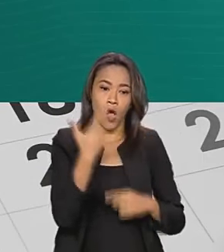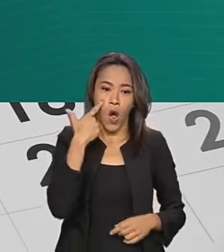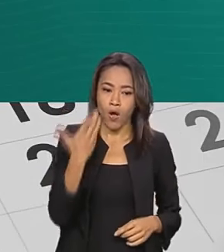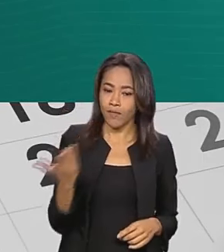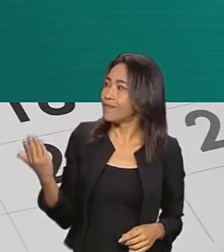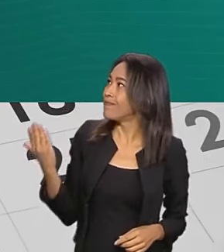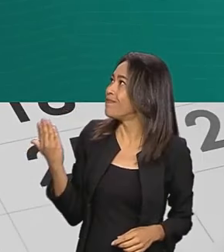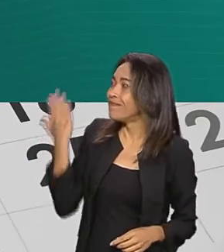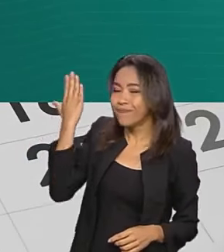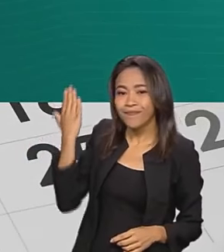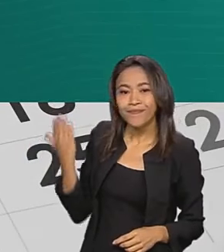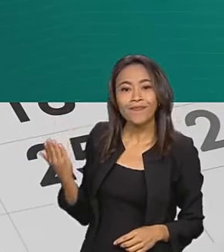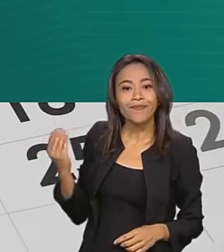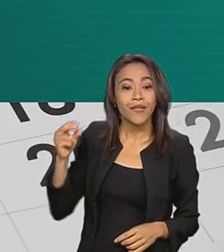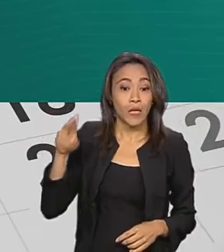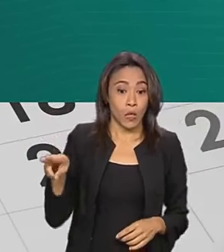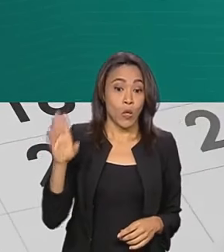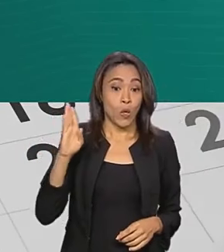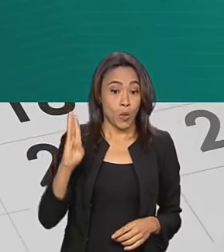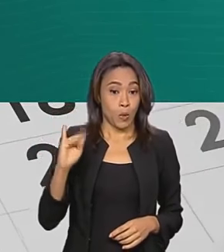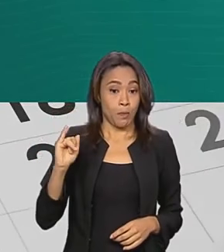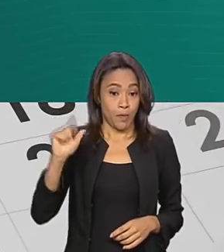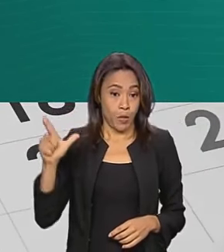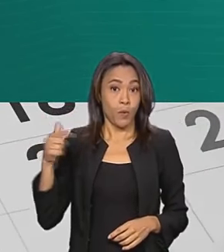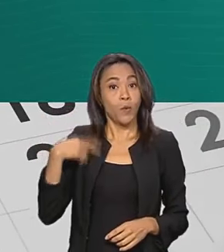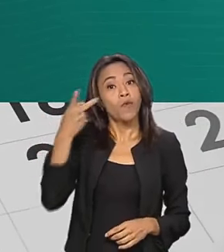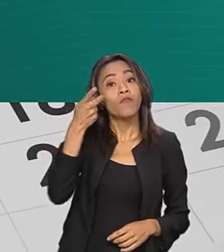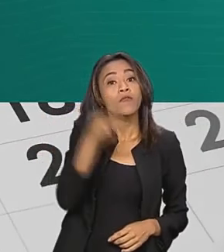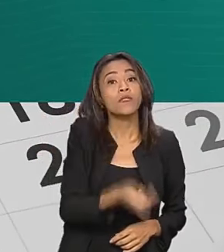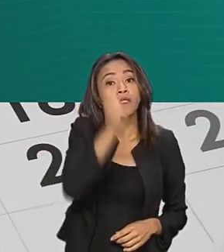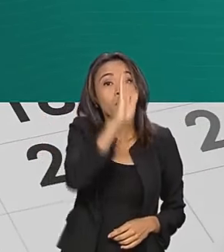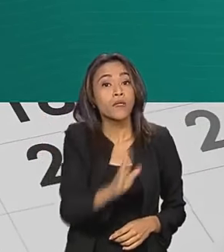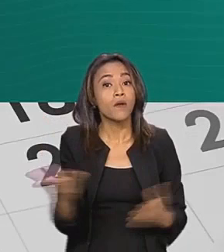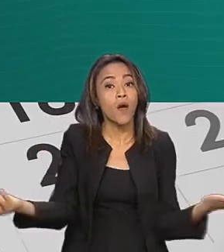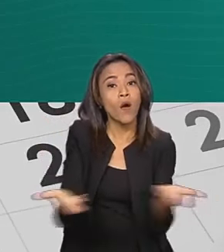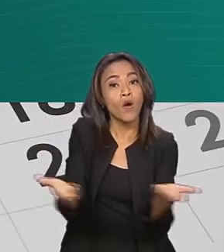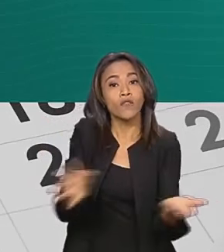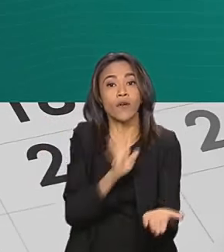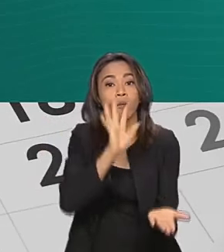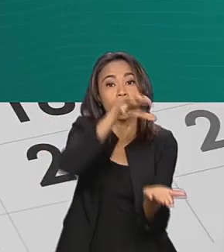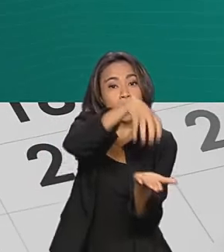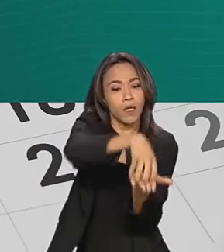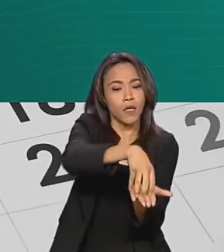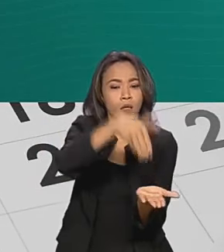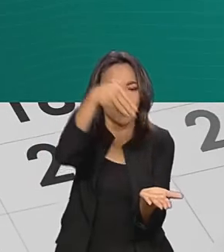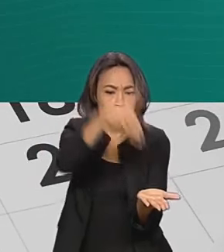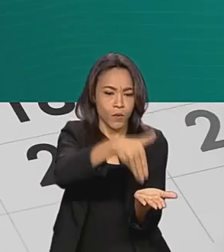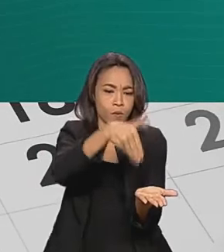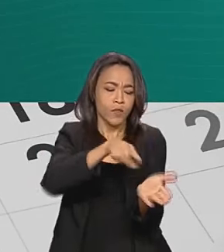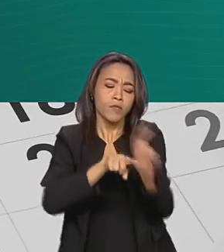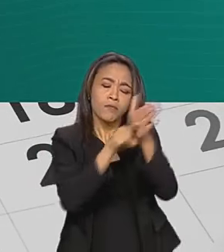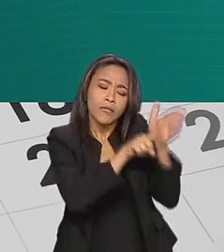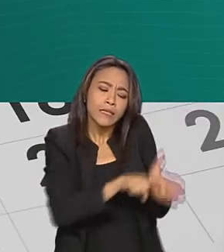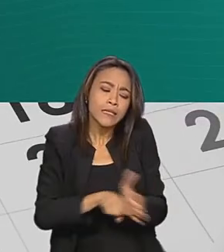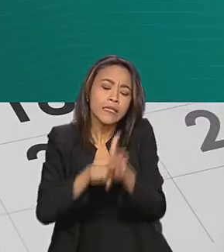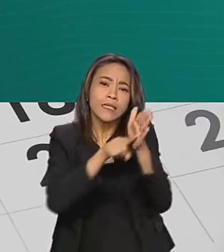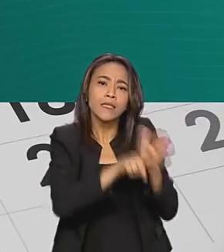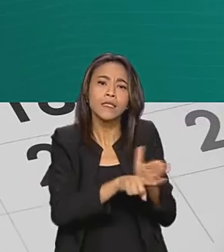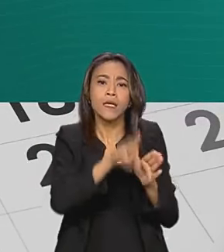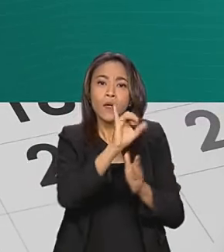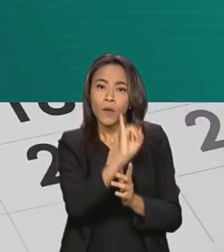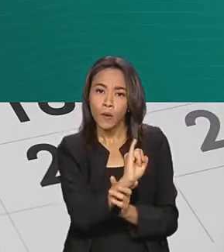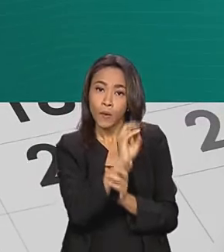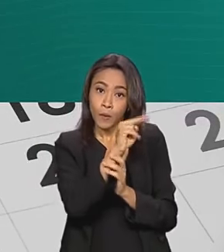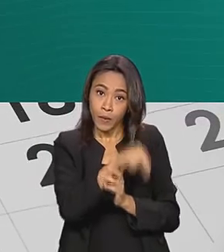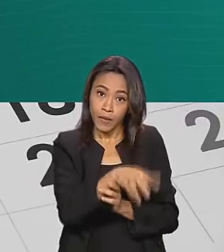Nasa Bill Nelson está em visita ao Brasil hoje ele vai conhecer o Instituto Nacional de Pesquisas espaciais o